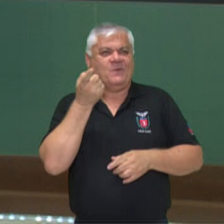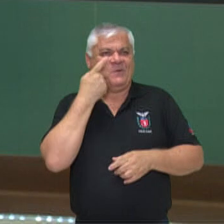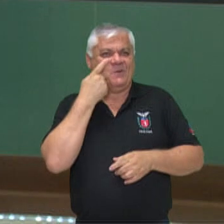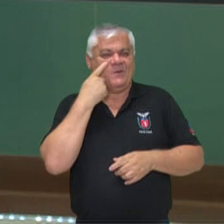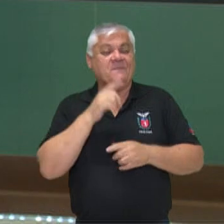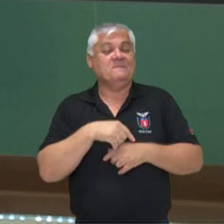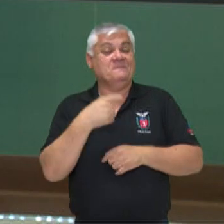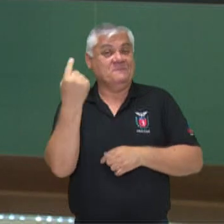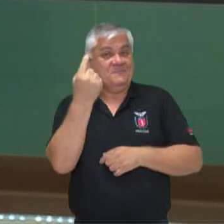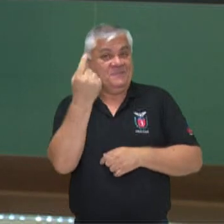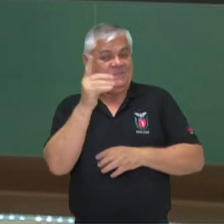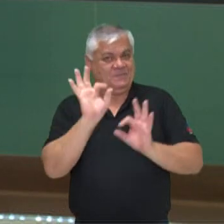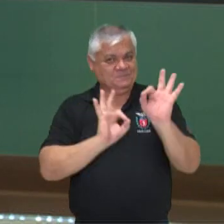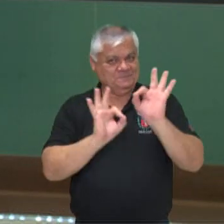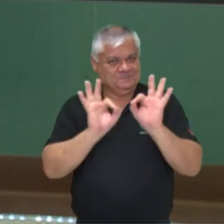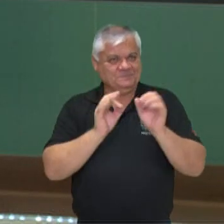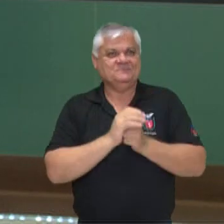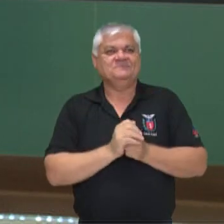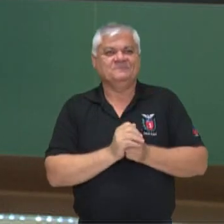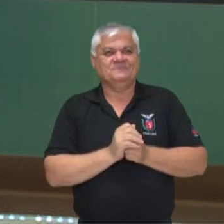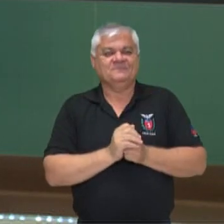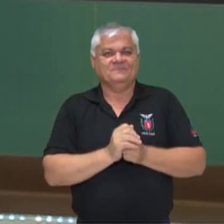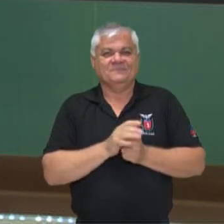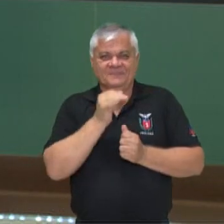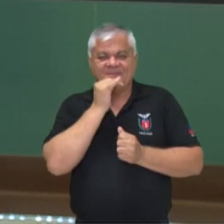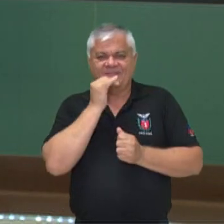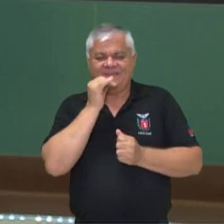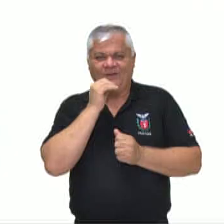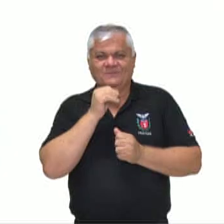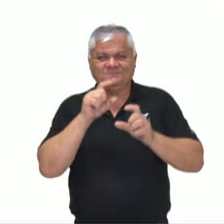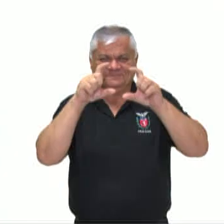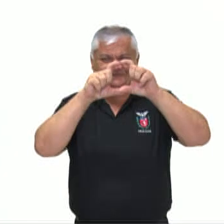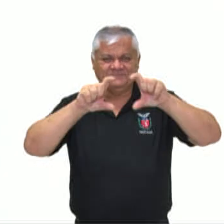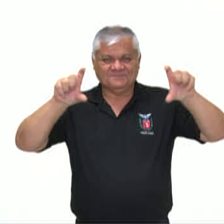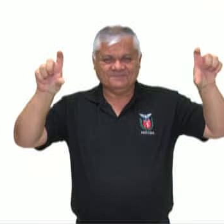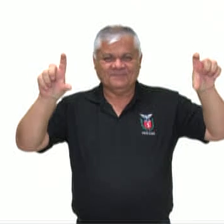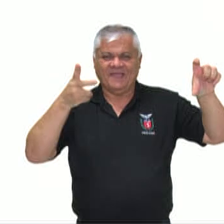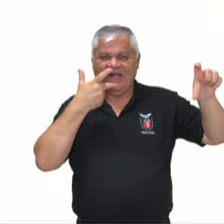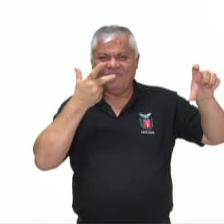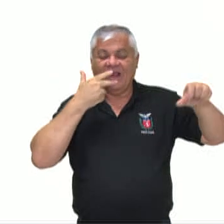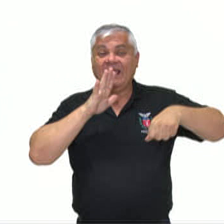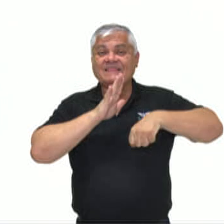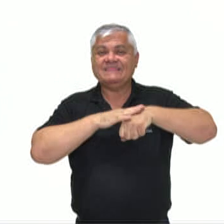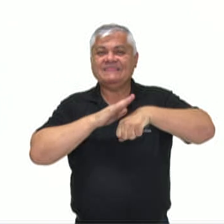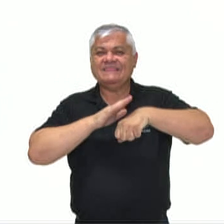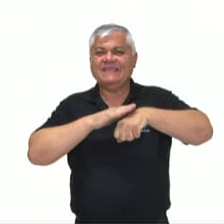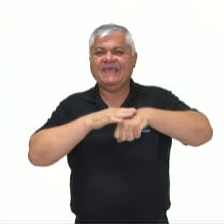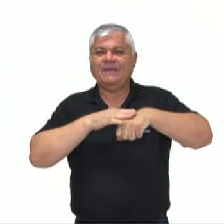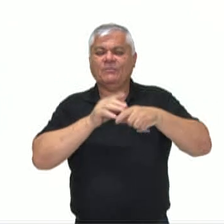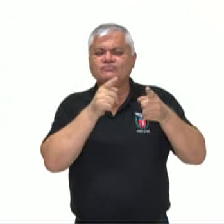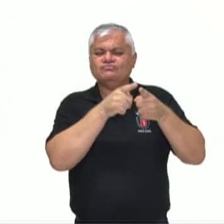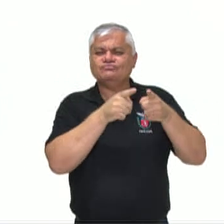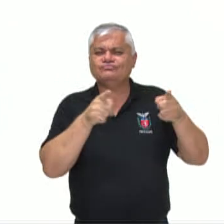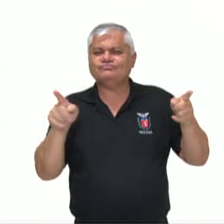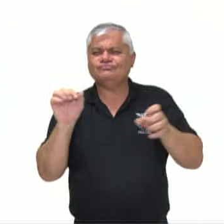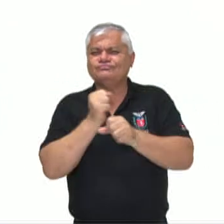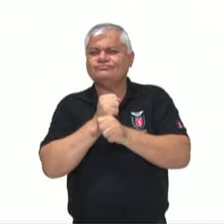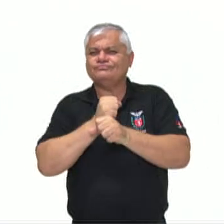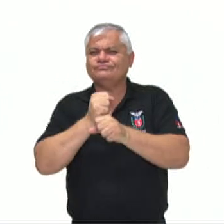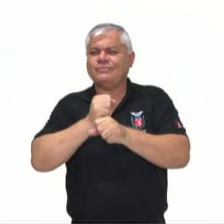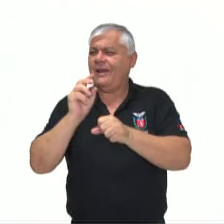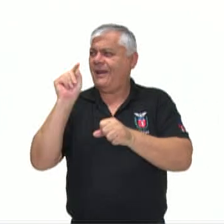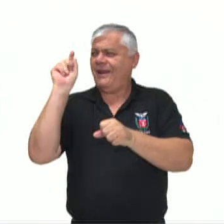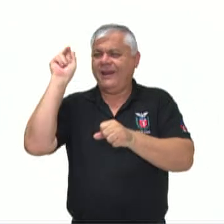temos que organizar. Um problema como esse, que envolve um tempo decorrido, o tempo que passou